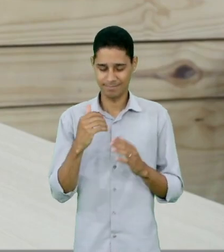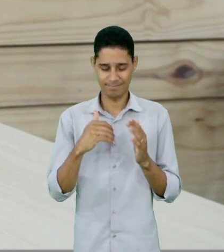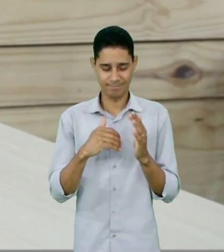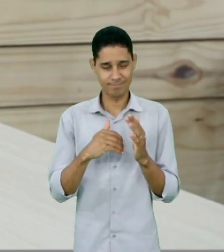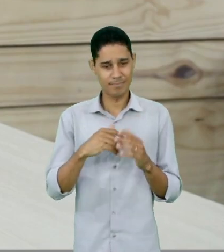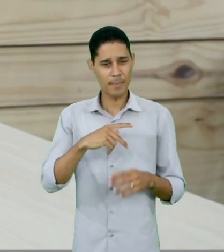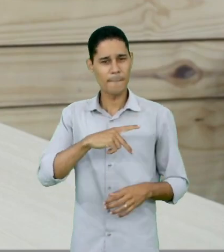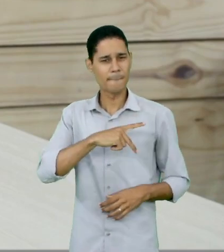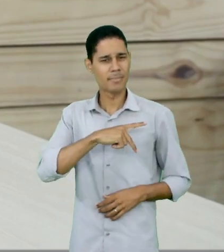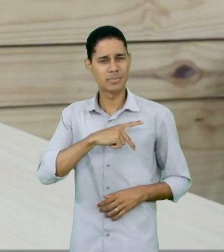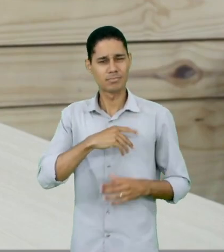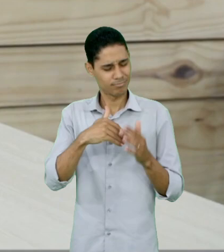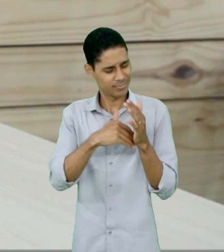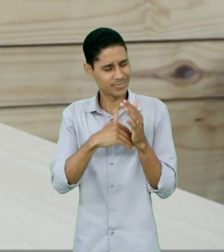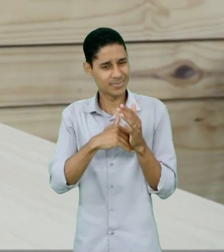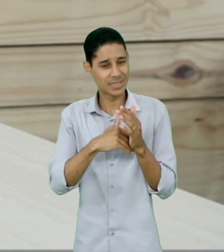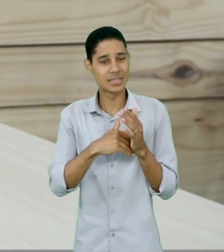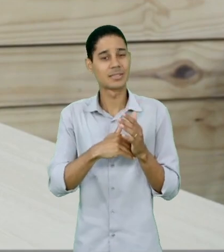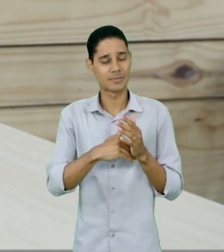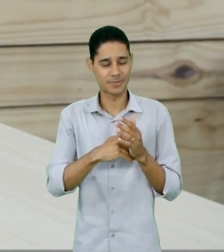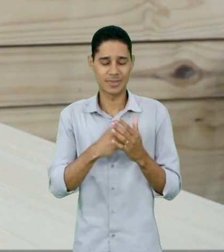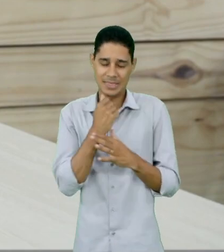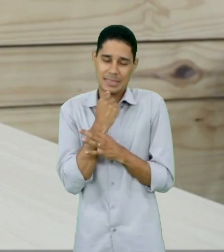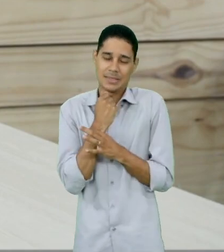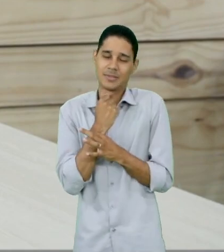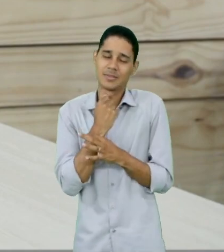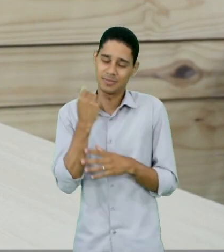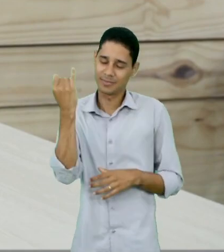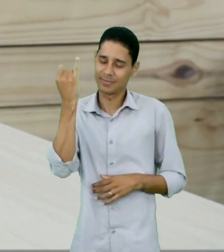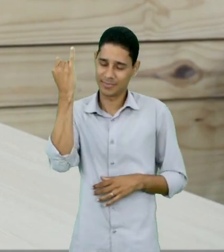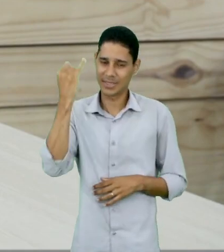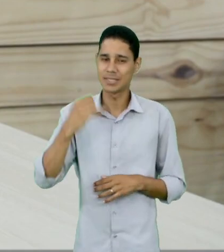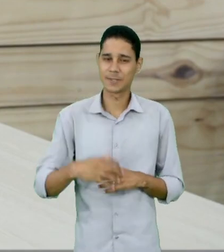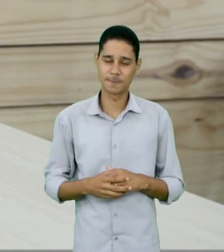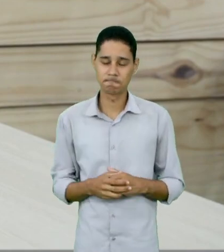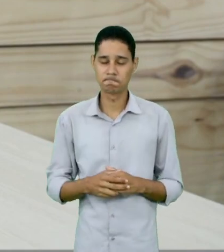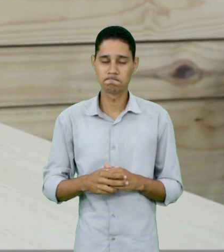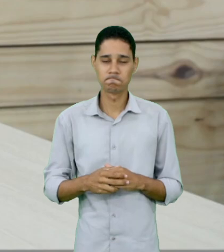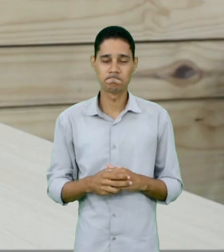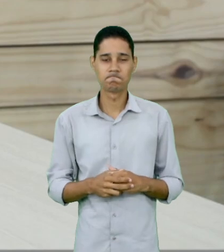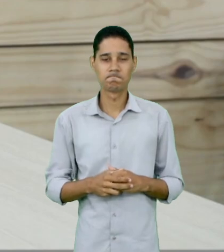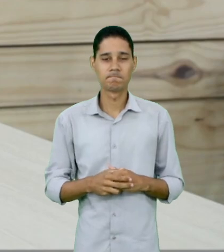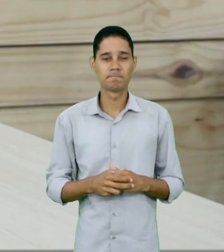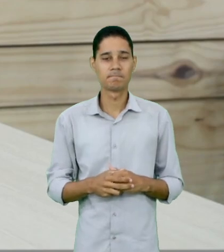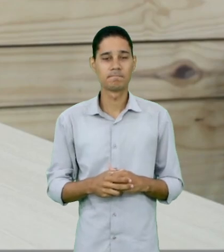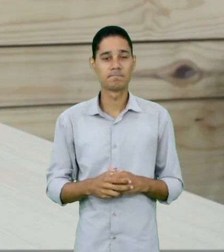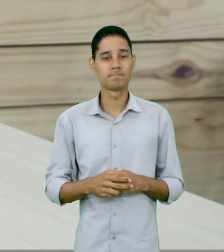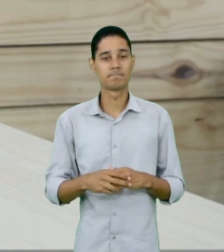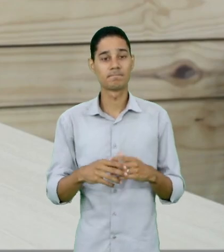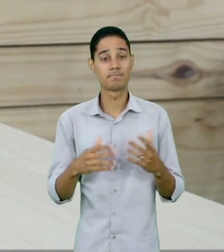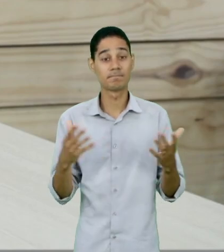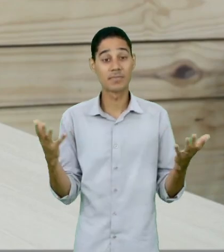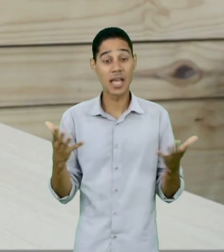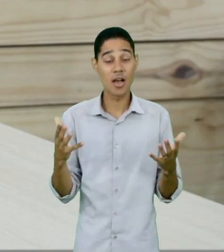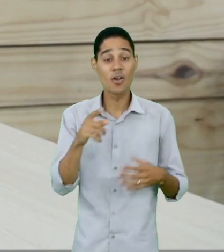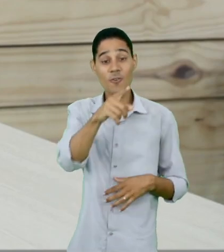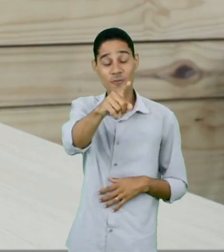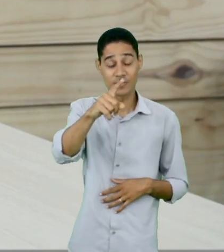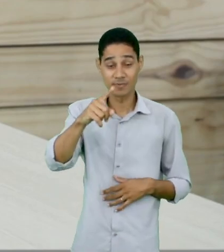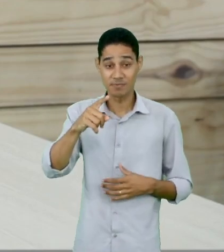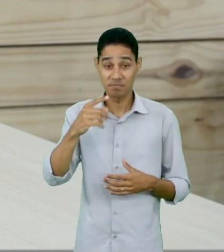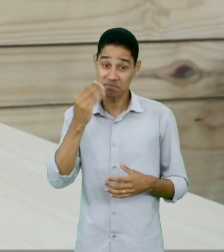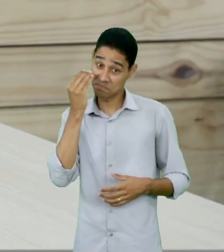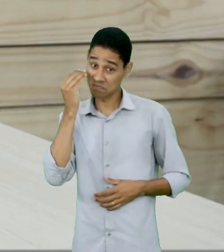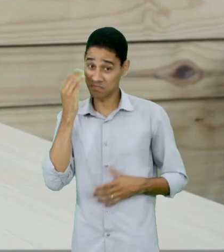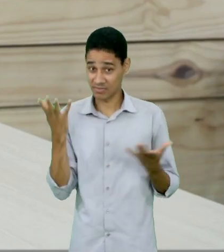segurança e de como a coisa acontece na internet. E eu vou trazer um desafio para você. Eu gostaria muito que